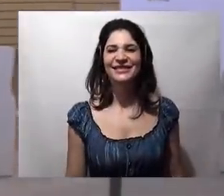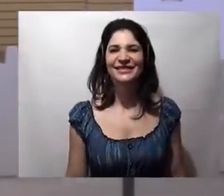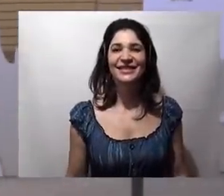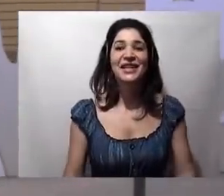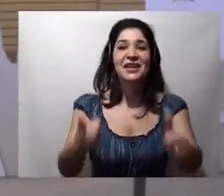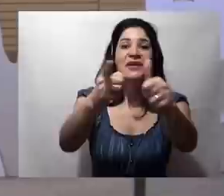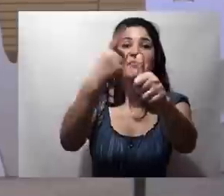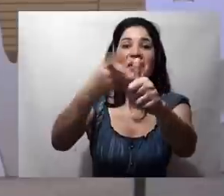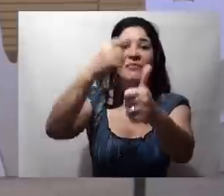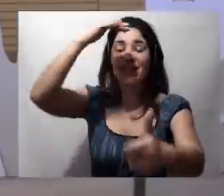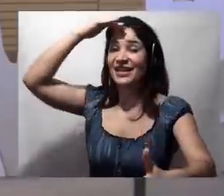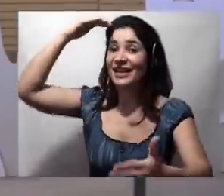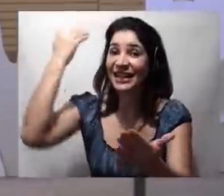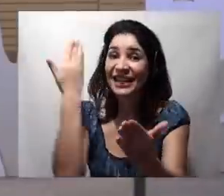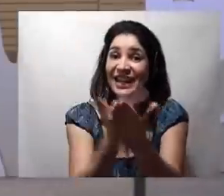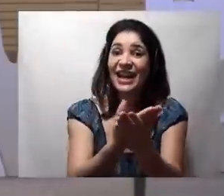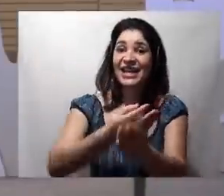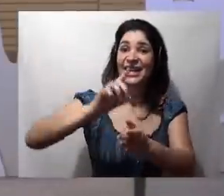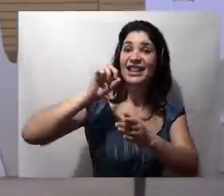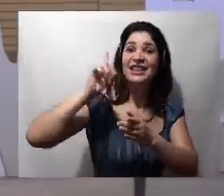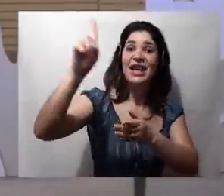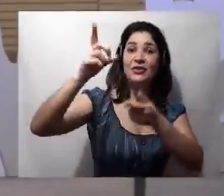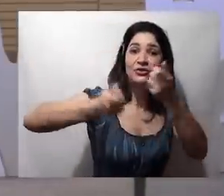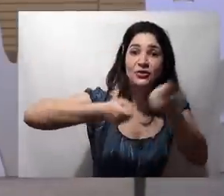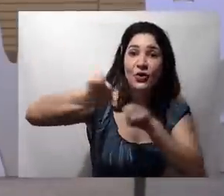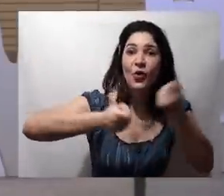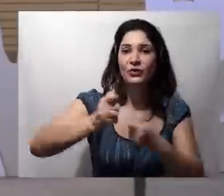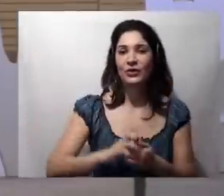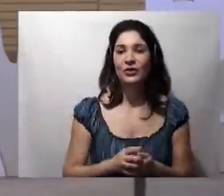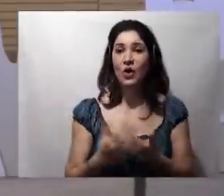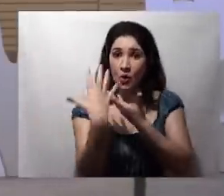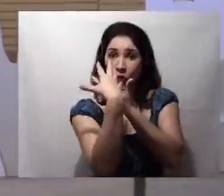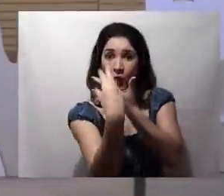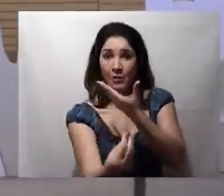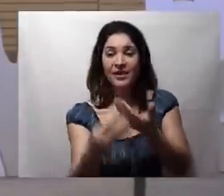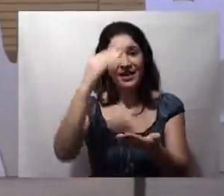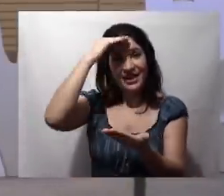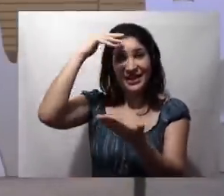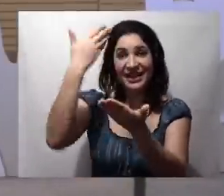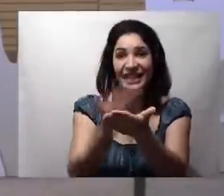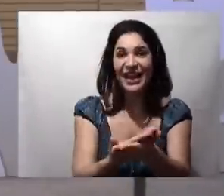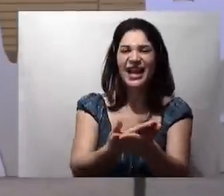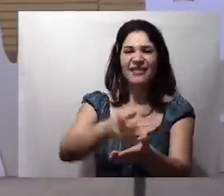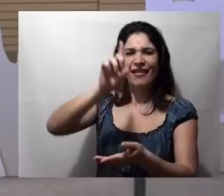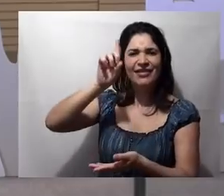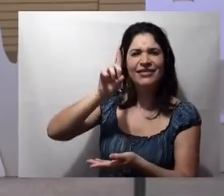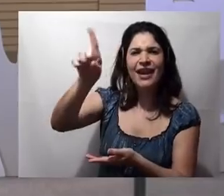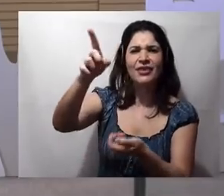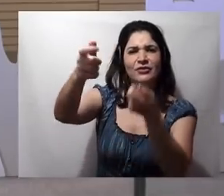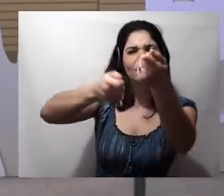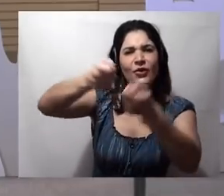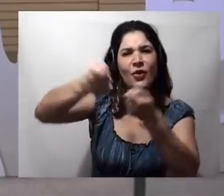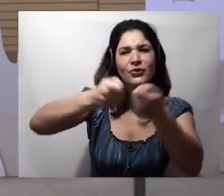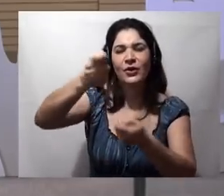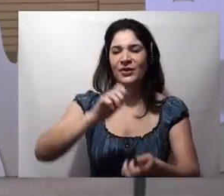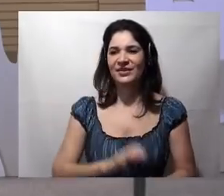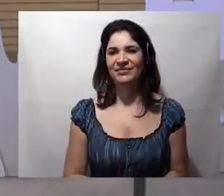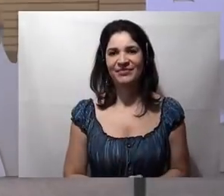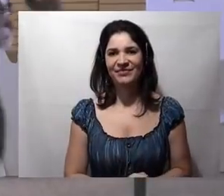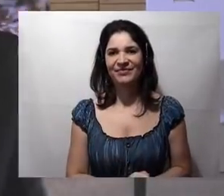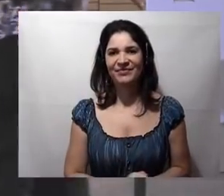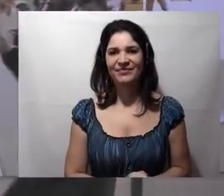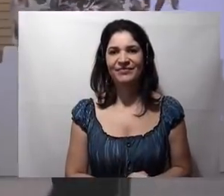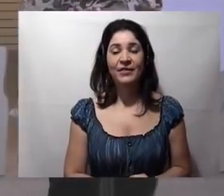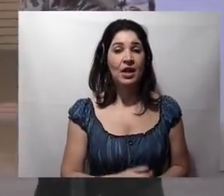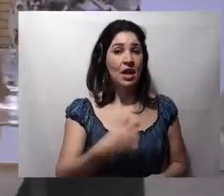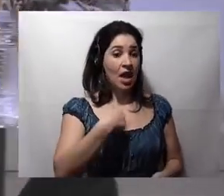é tão primeiro creio que deus está no controle da peste comigo creia que deus está no controle fui eu que